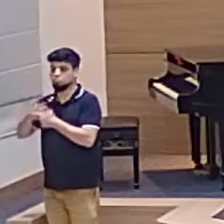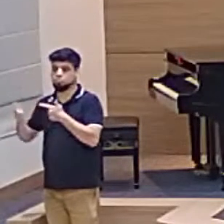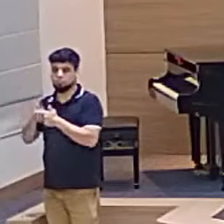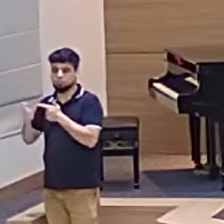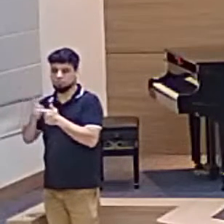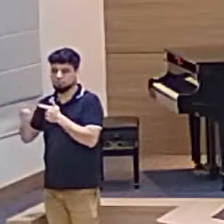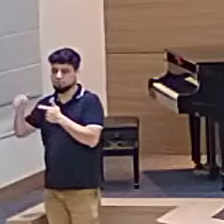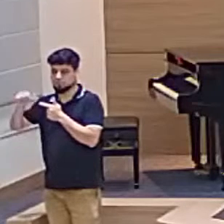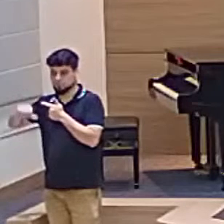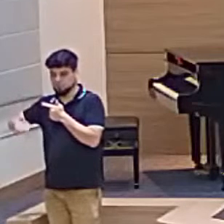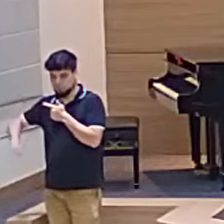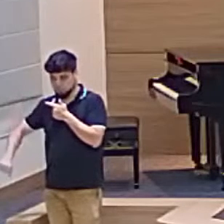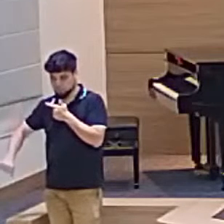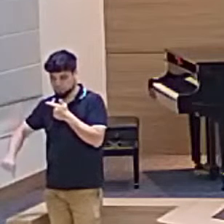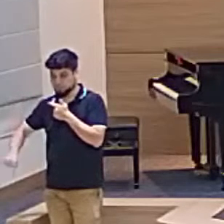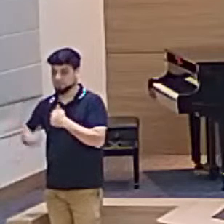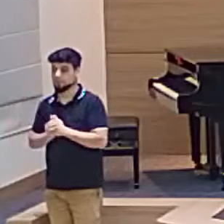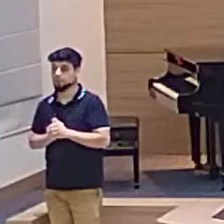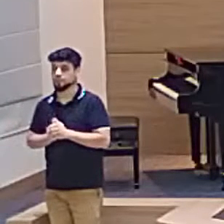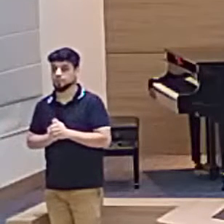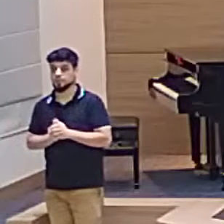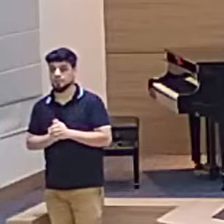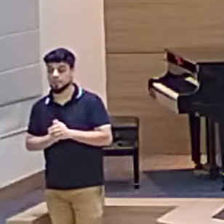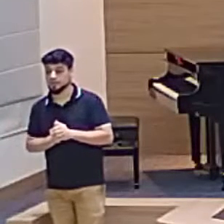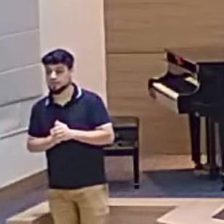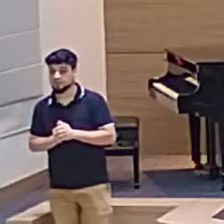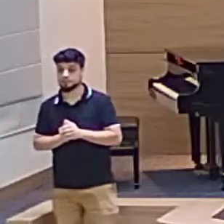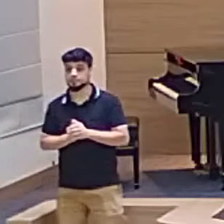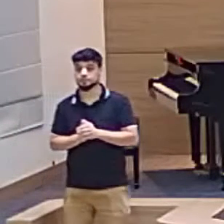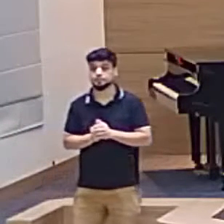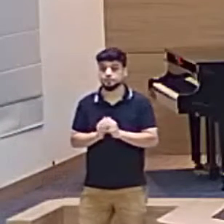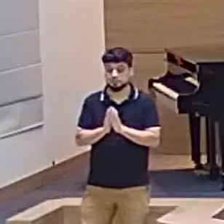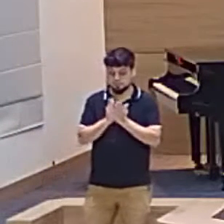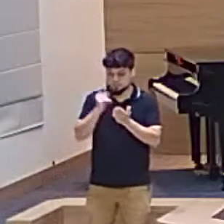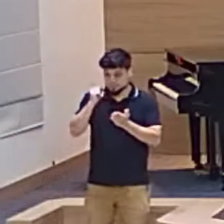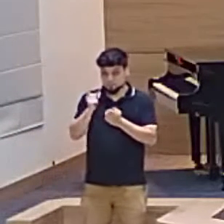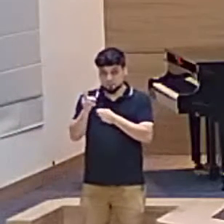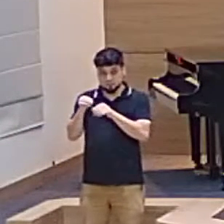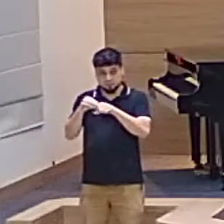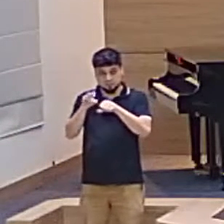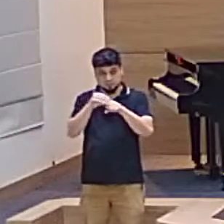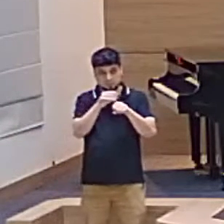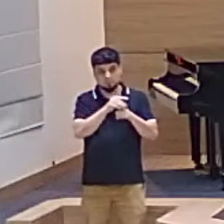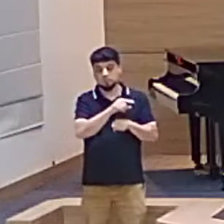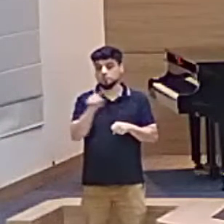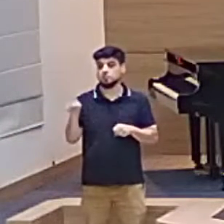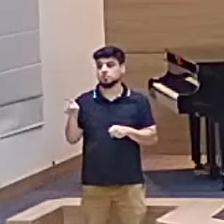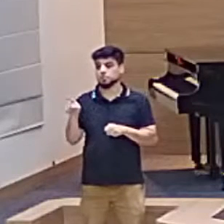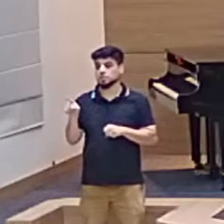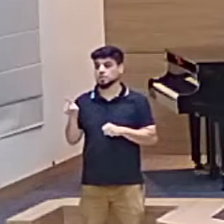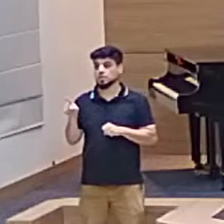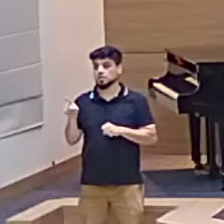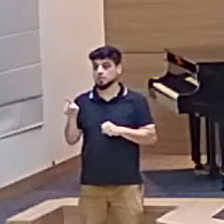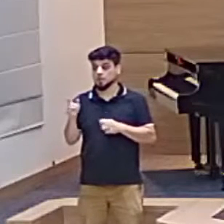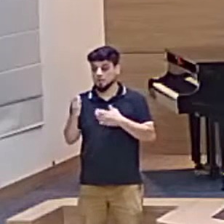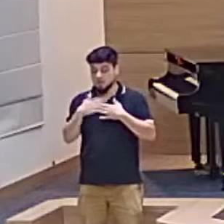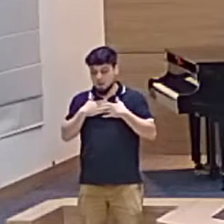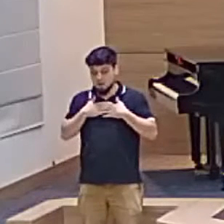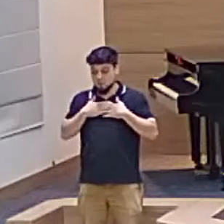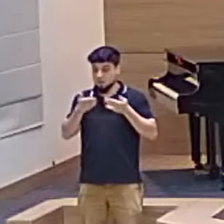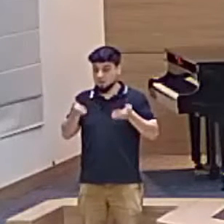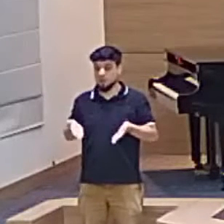com isso o que que a Bíblia Sagrada nos direciona nessa caminhada irmãos o que nós plantamos agora